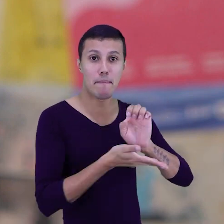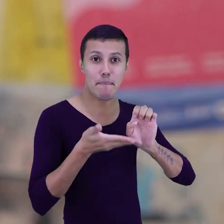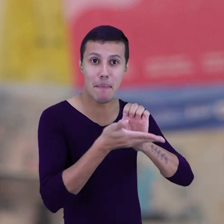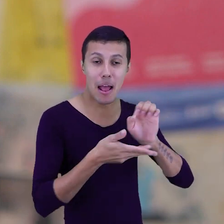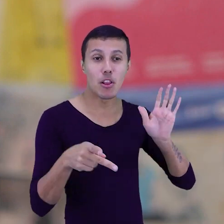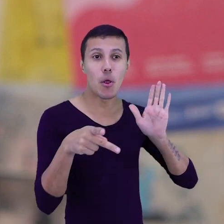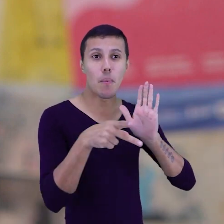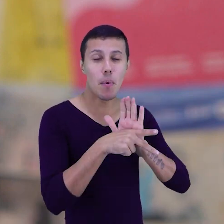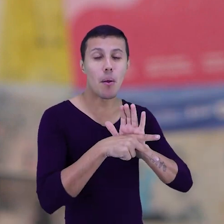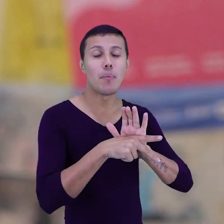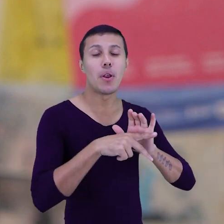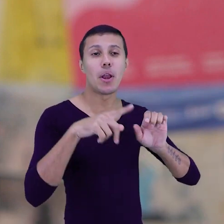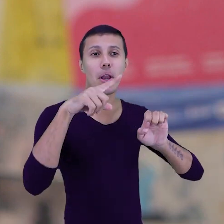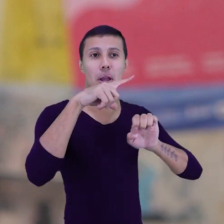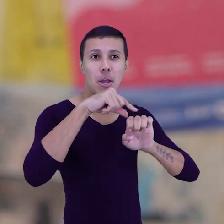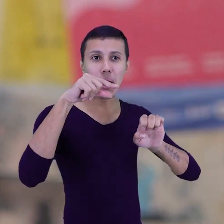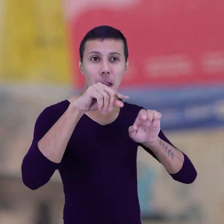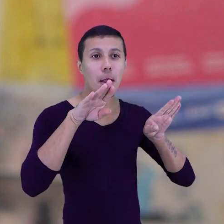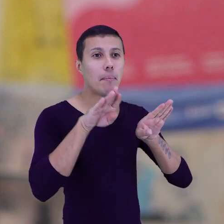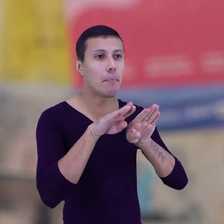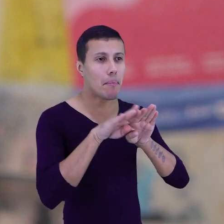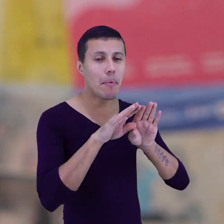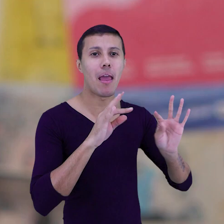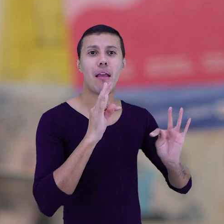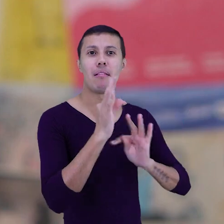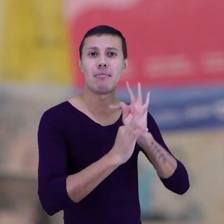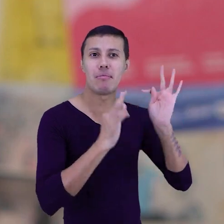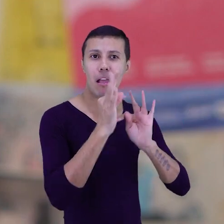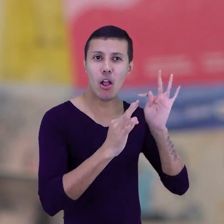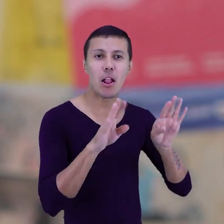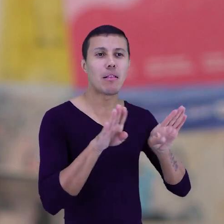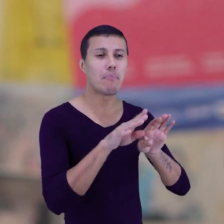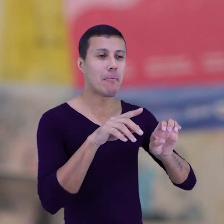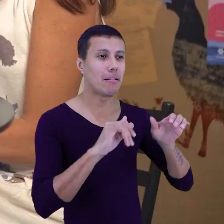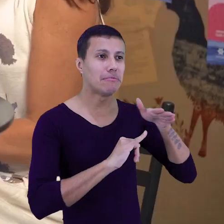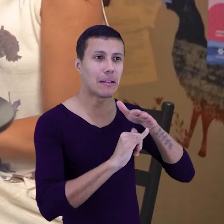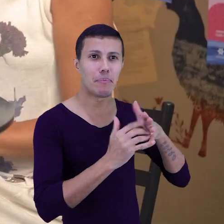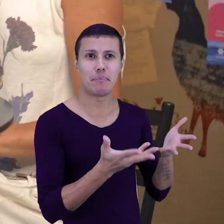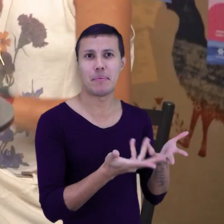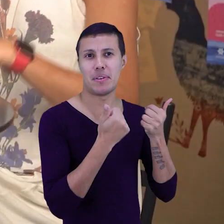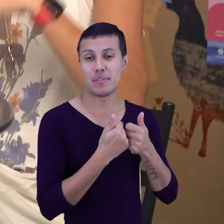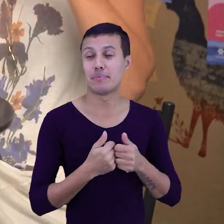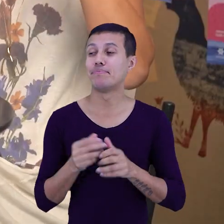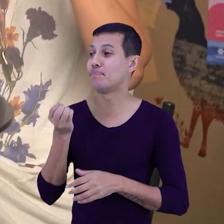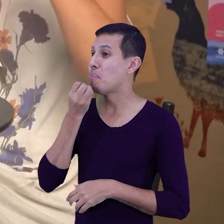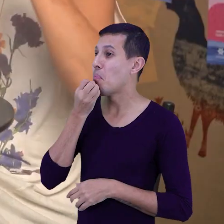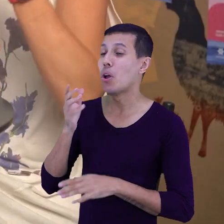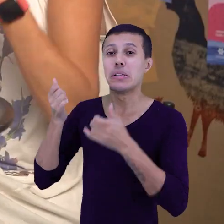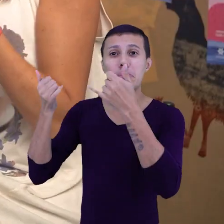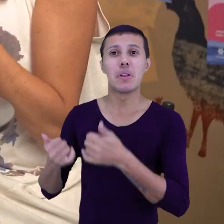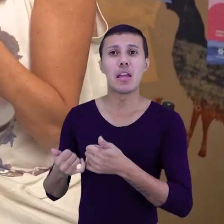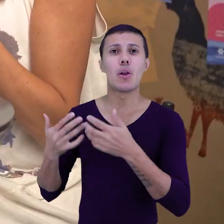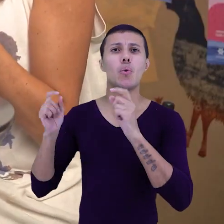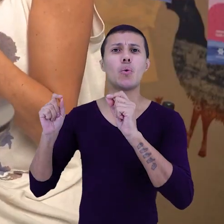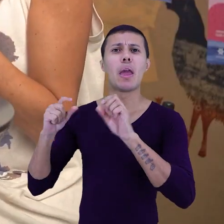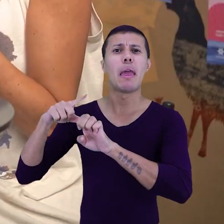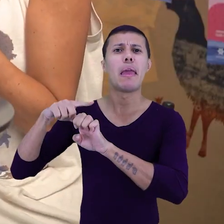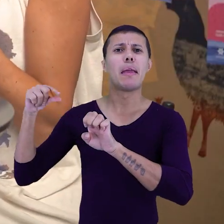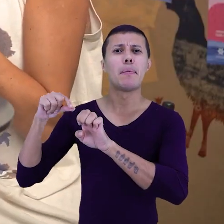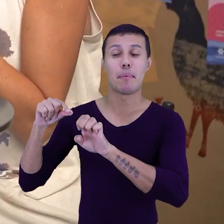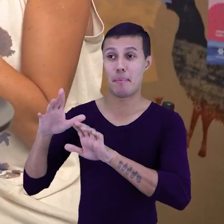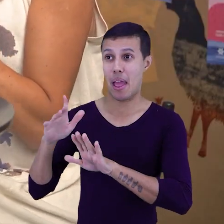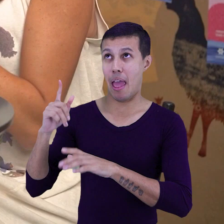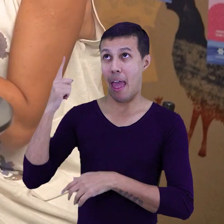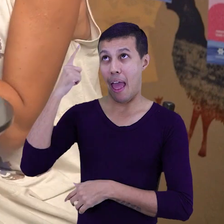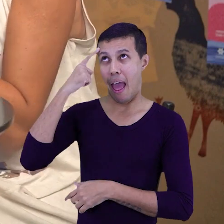de base tecnológica e startups, tem que se especializar. E é isso que a gente está fazendo. Muito legal. Quando a gente fala em empreender, muitas vezes